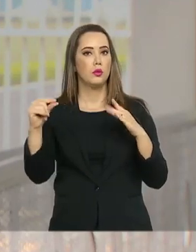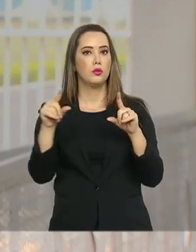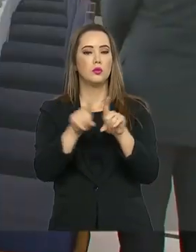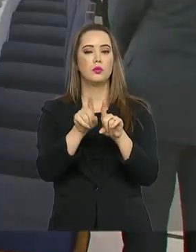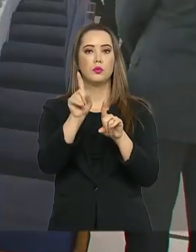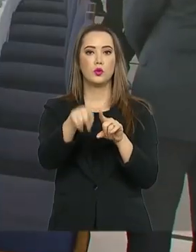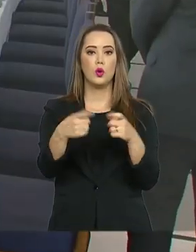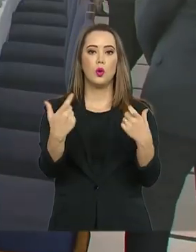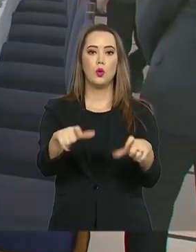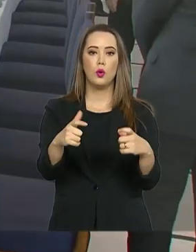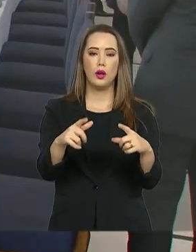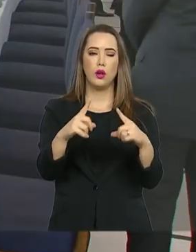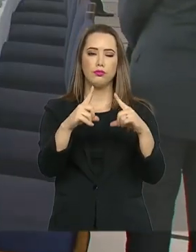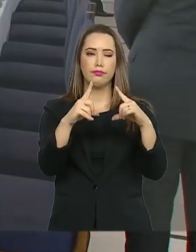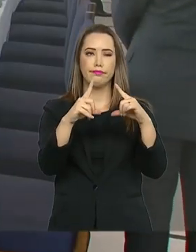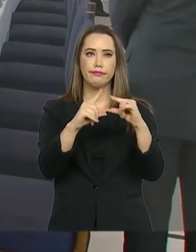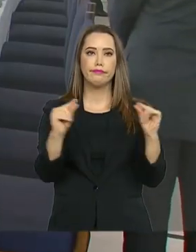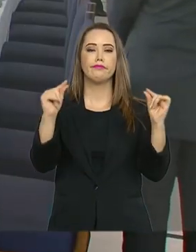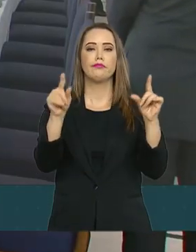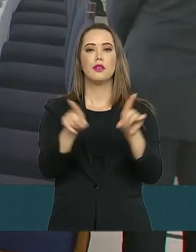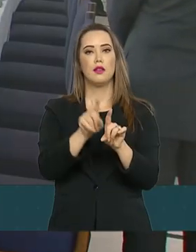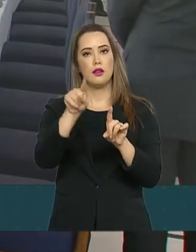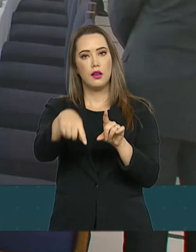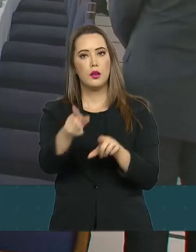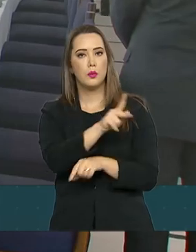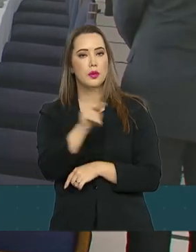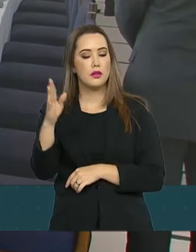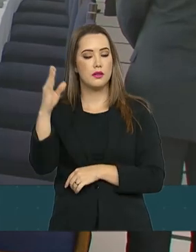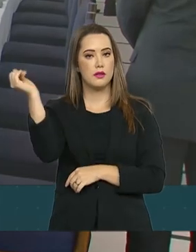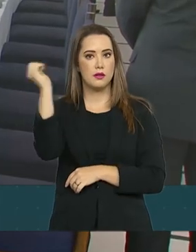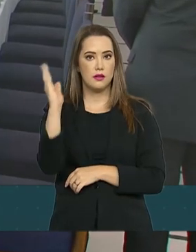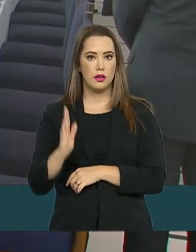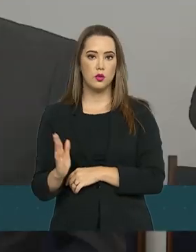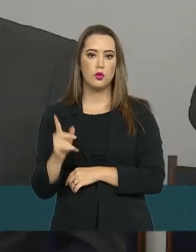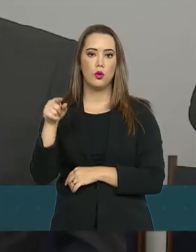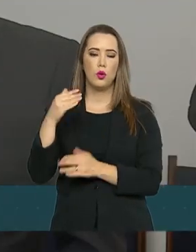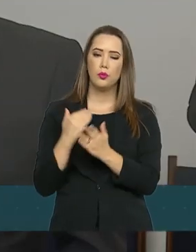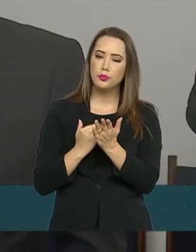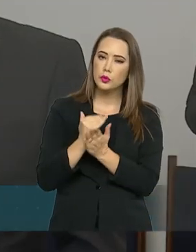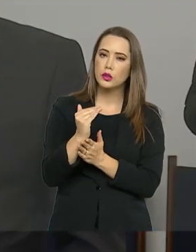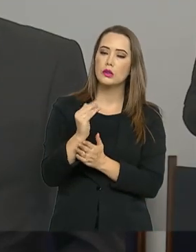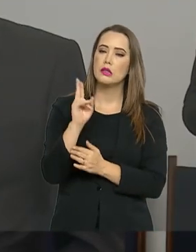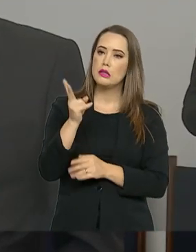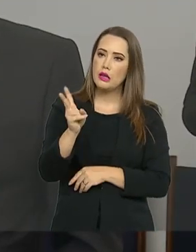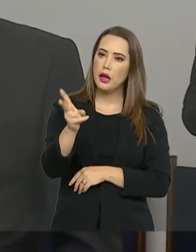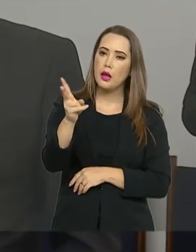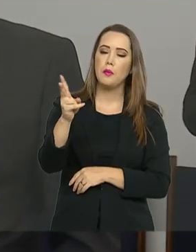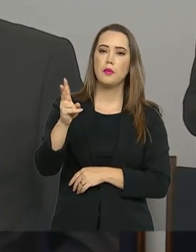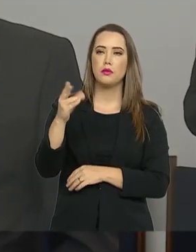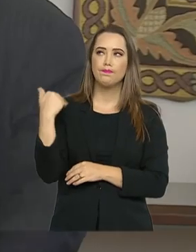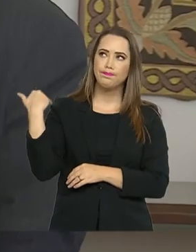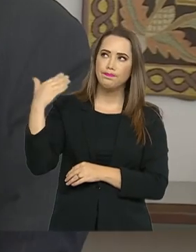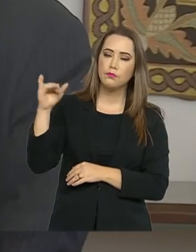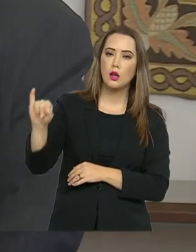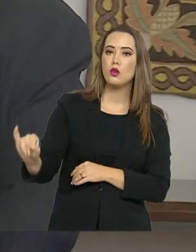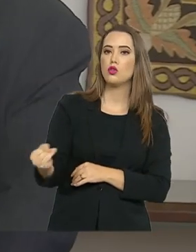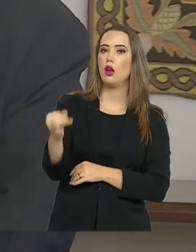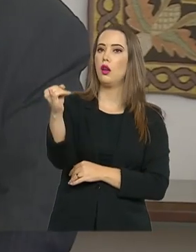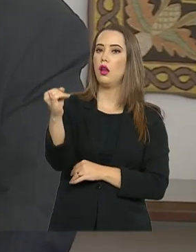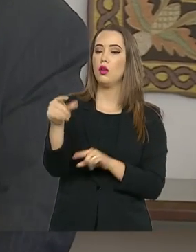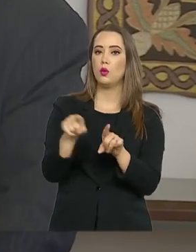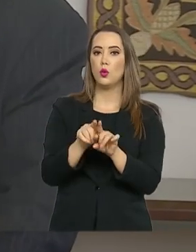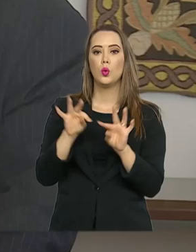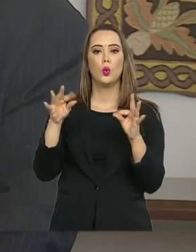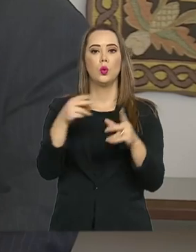república estes encontros acontecem semanalmente desde janeiro todos os ministros participam eles fazem um